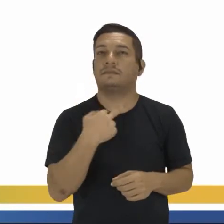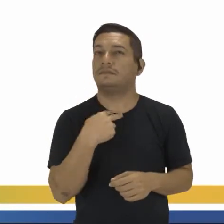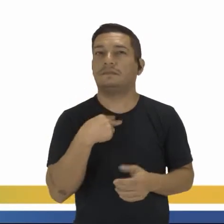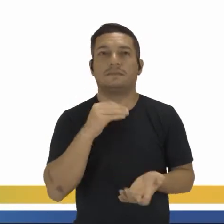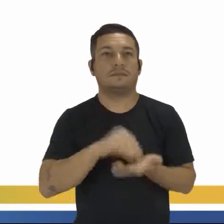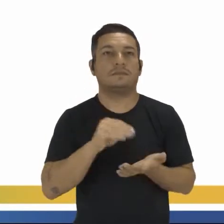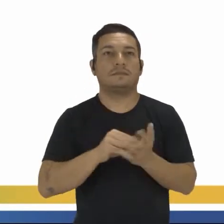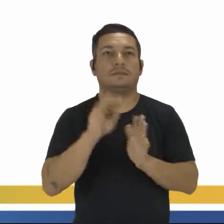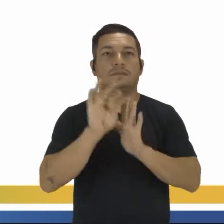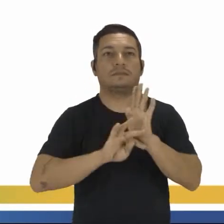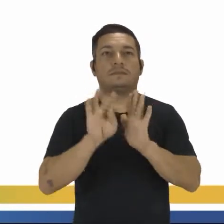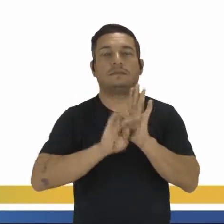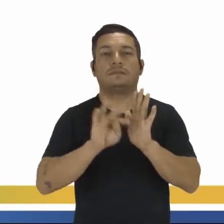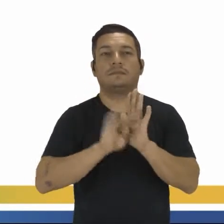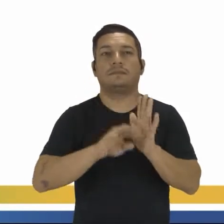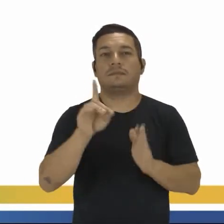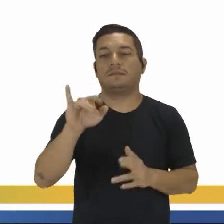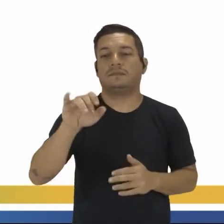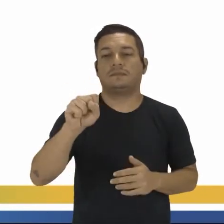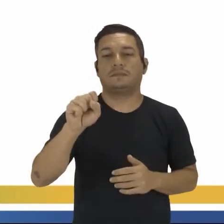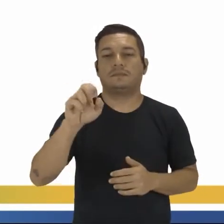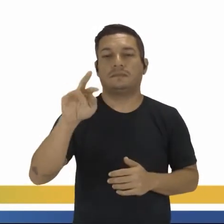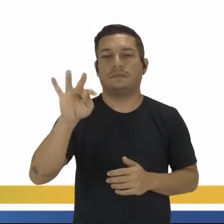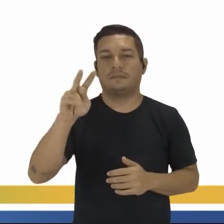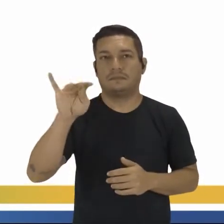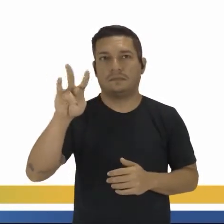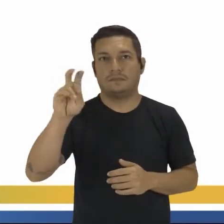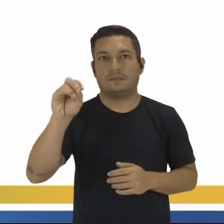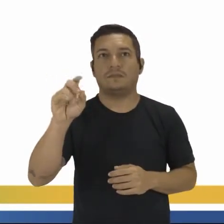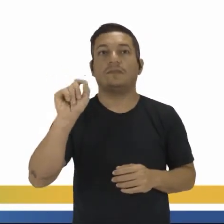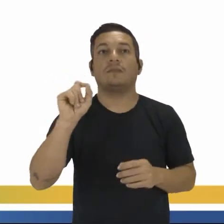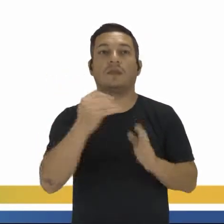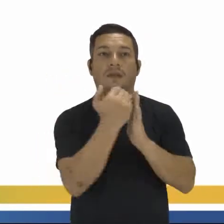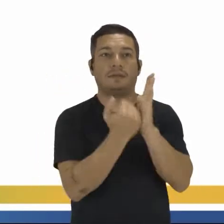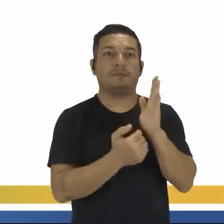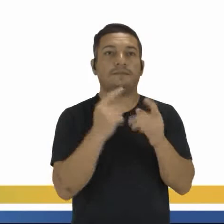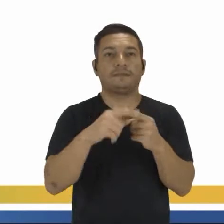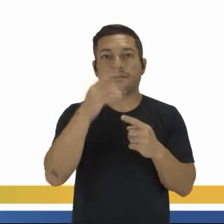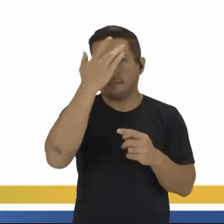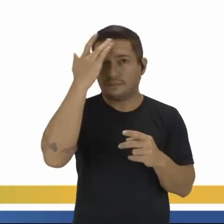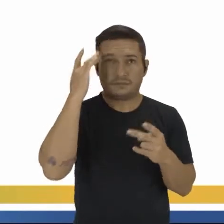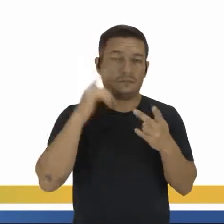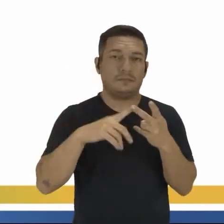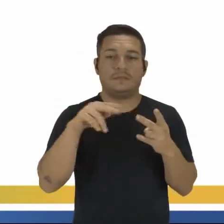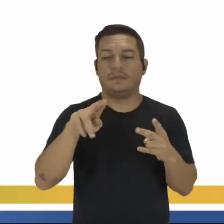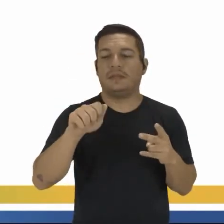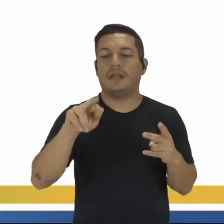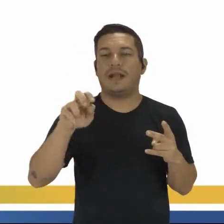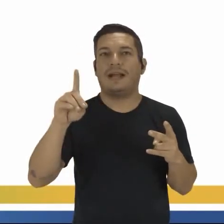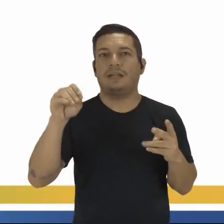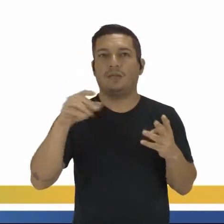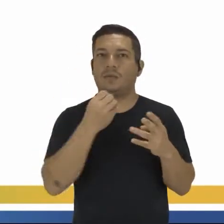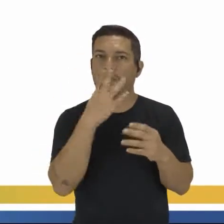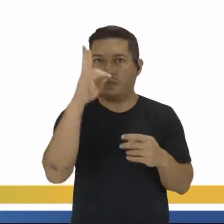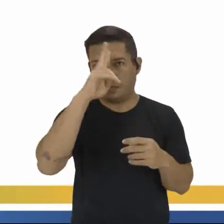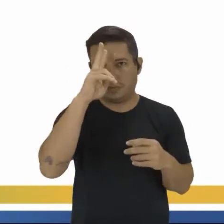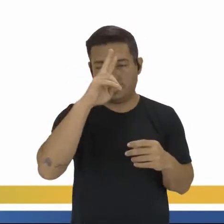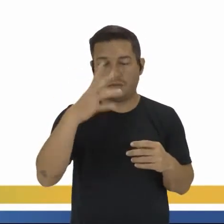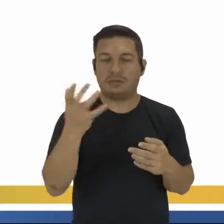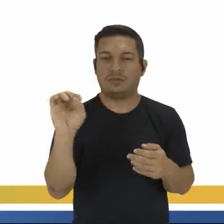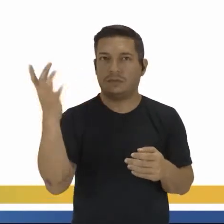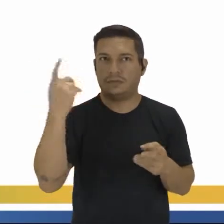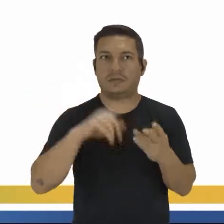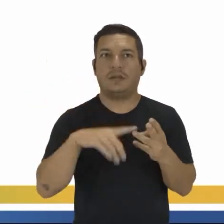podem faltar no texto dissertativo os seguintes elementos. Letra A, personagens, narrador e uma boa história de